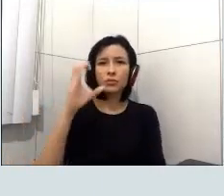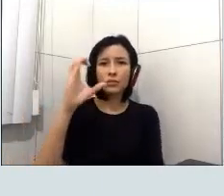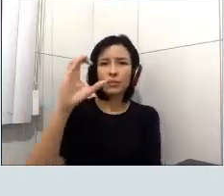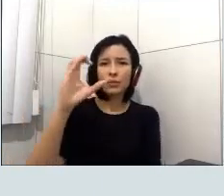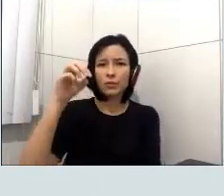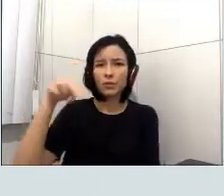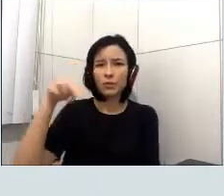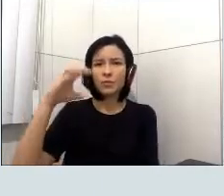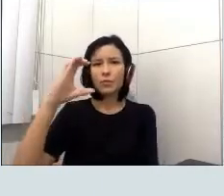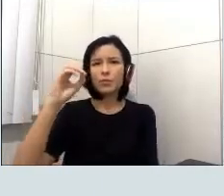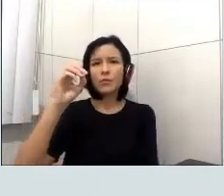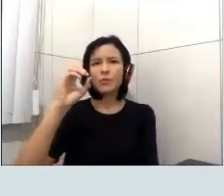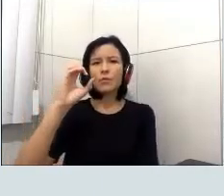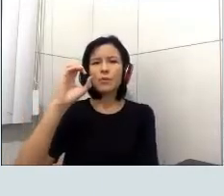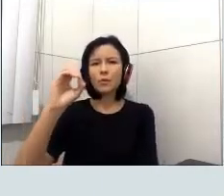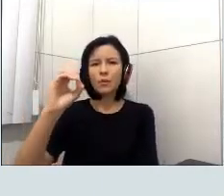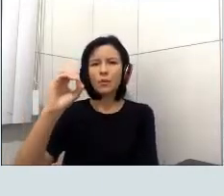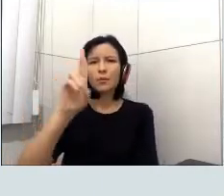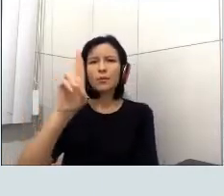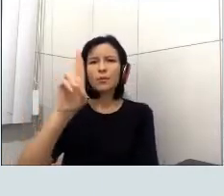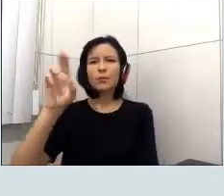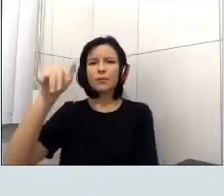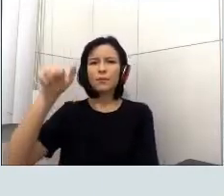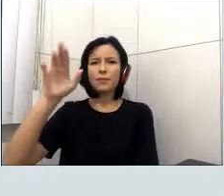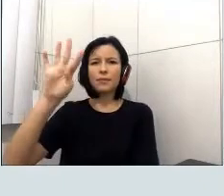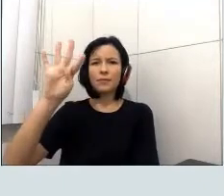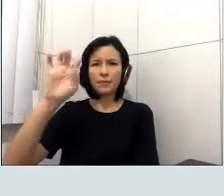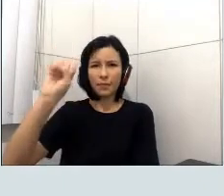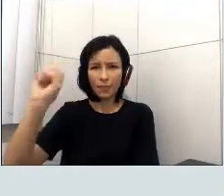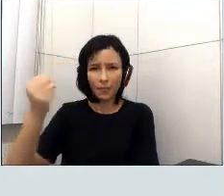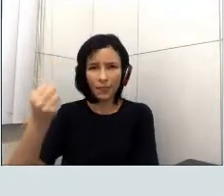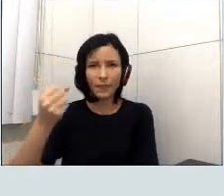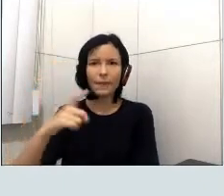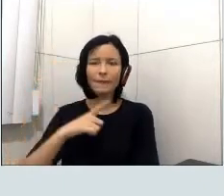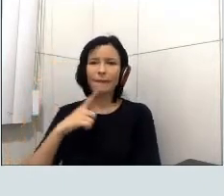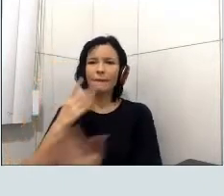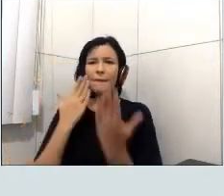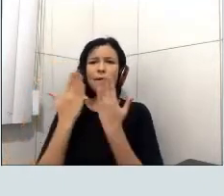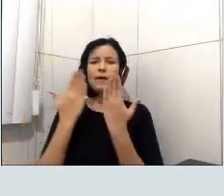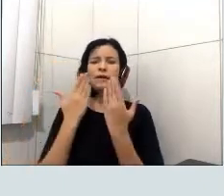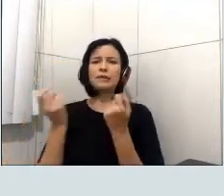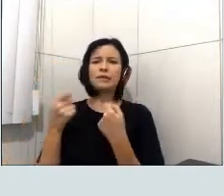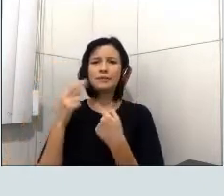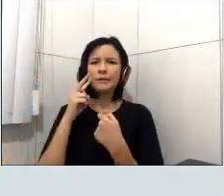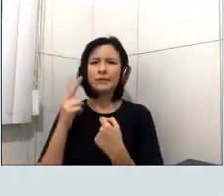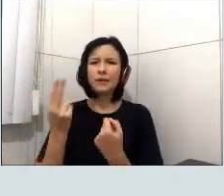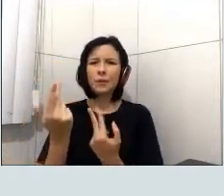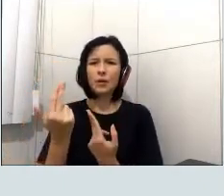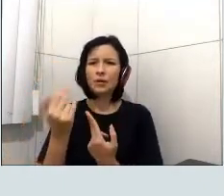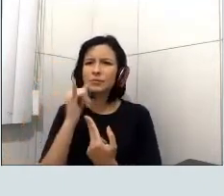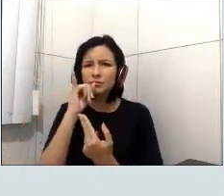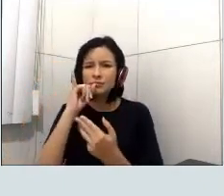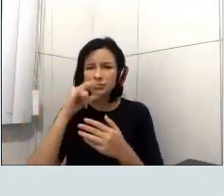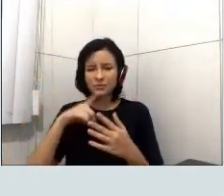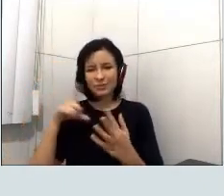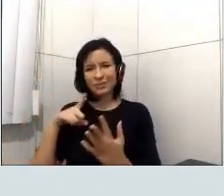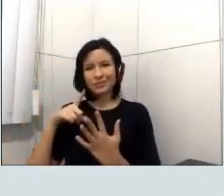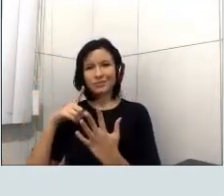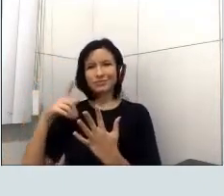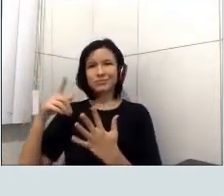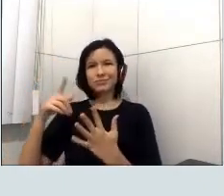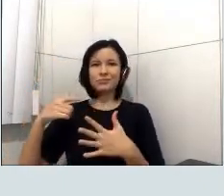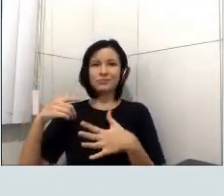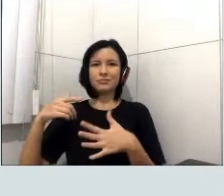concorrentes é que um tem algo em comum com o outro, né? Nesse caso, um está passando dentro do outro, aí vocês podem ver.